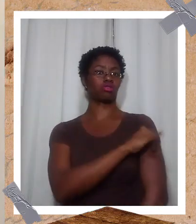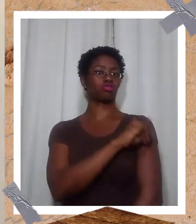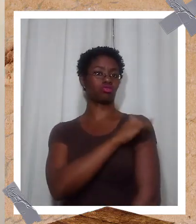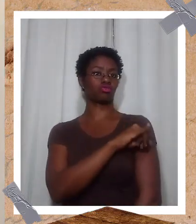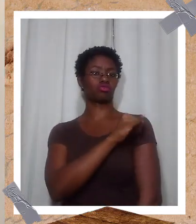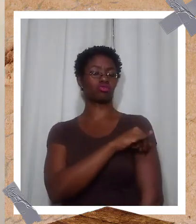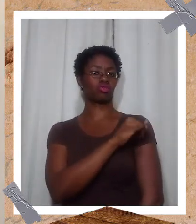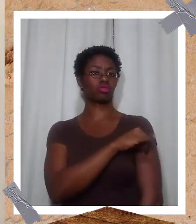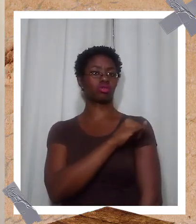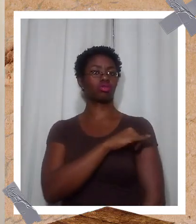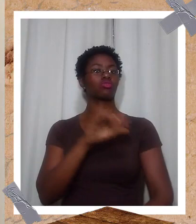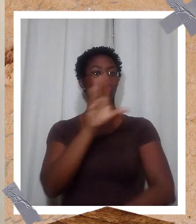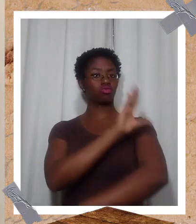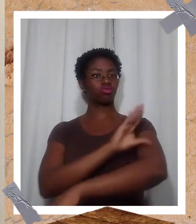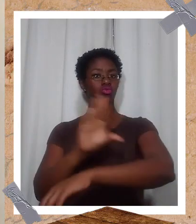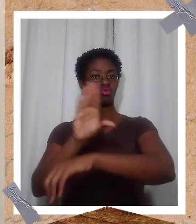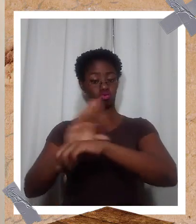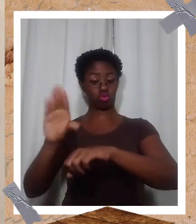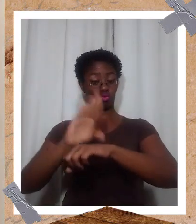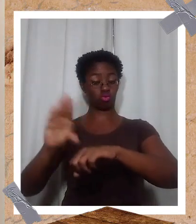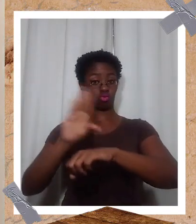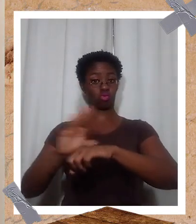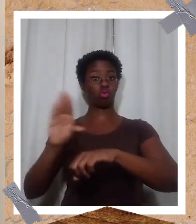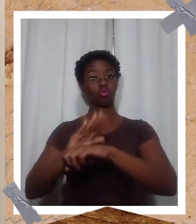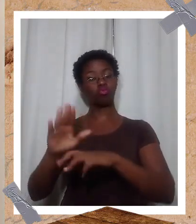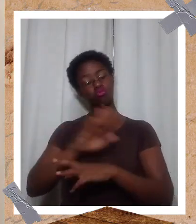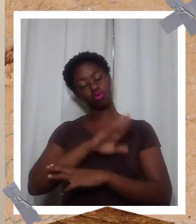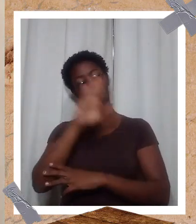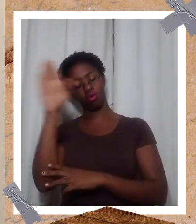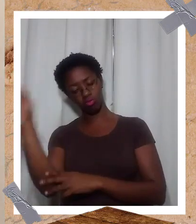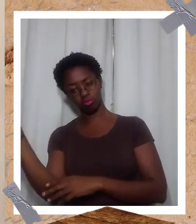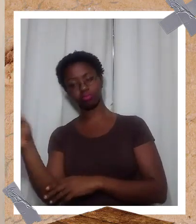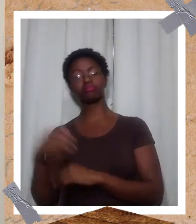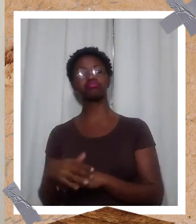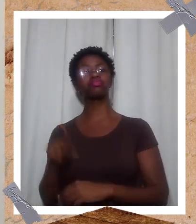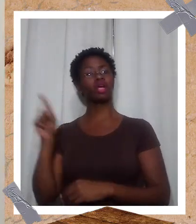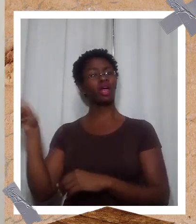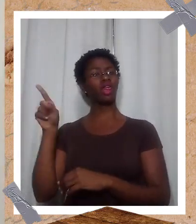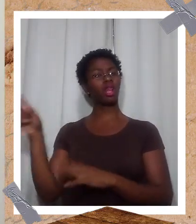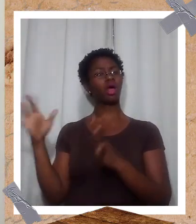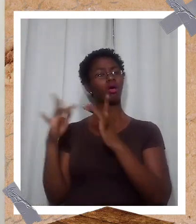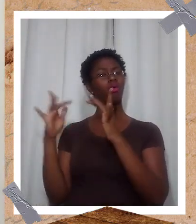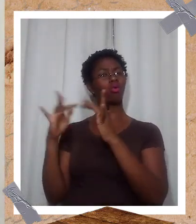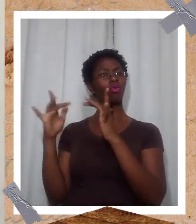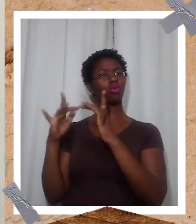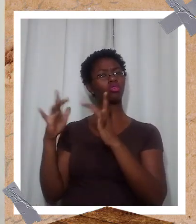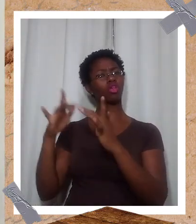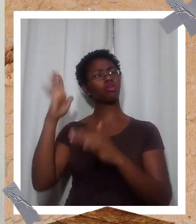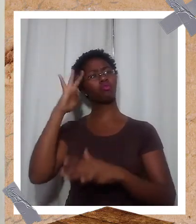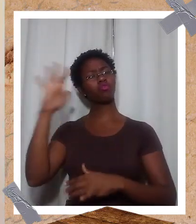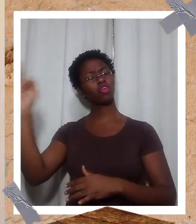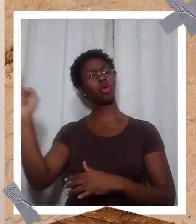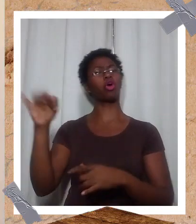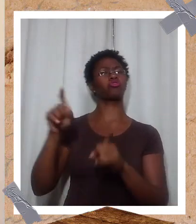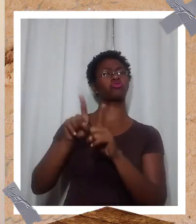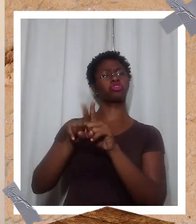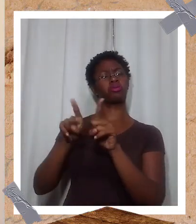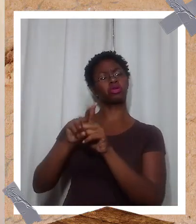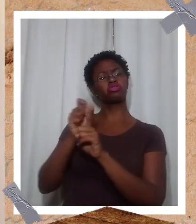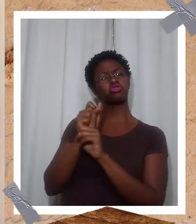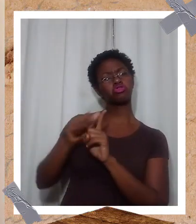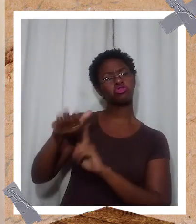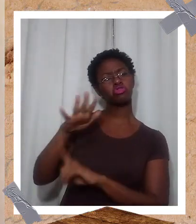Jovem Liderança, dado por uma ONG chamada IBES. E lá eu comecei a ter contato, né, com filósofos, com